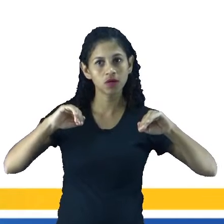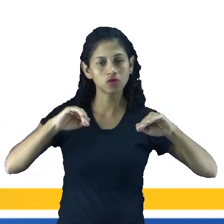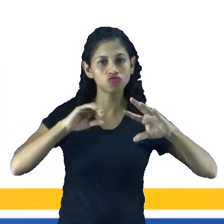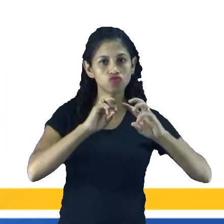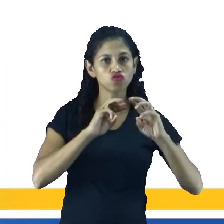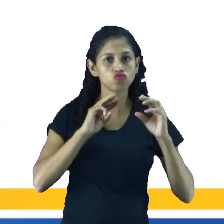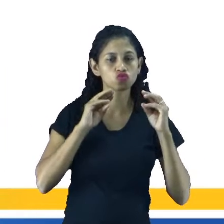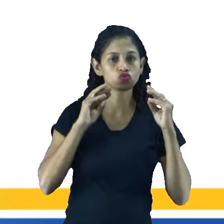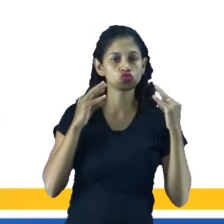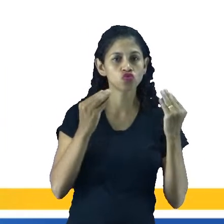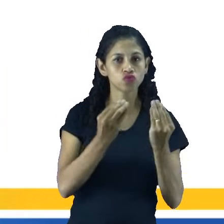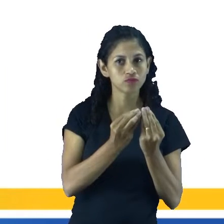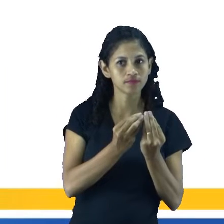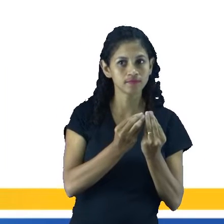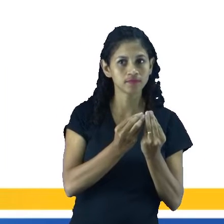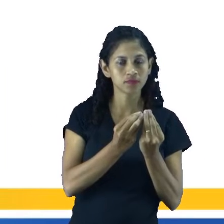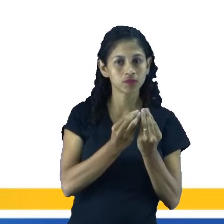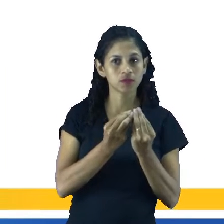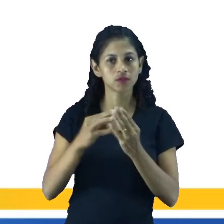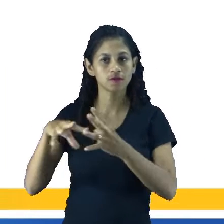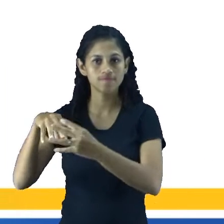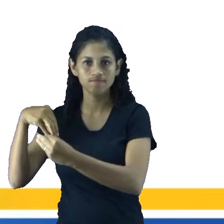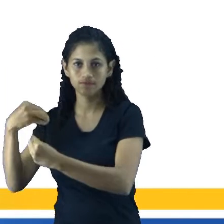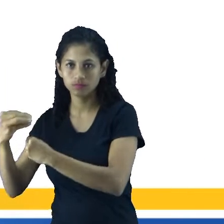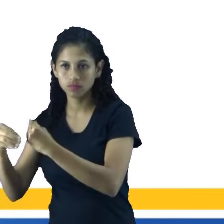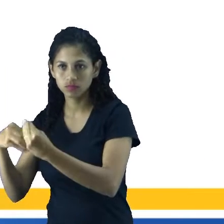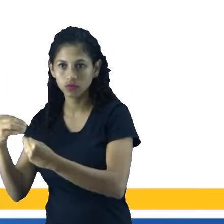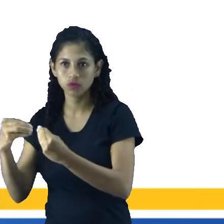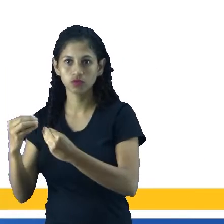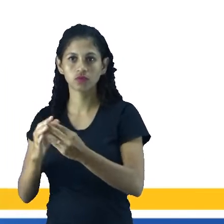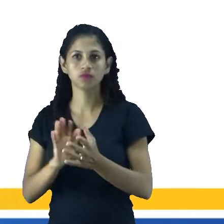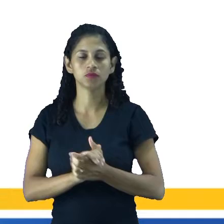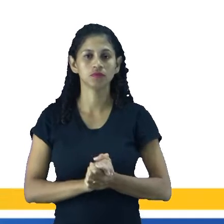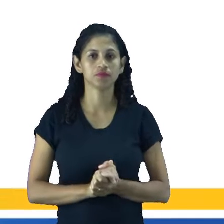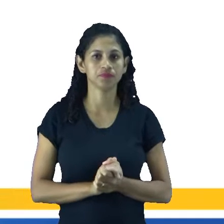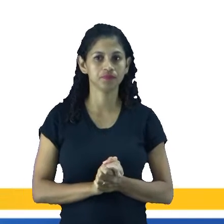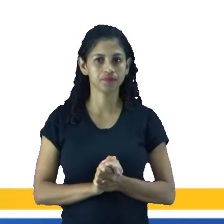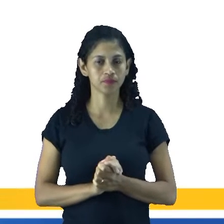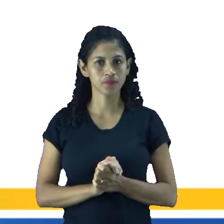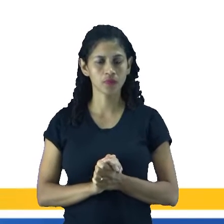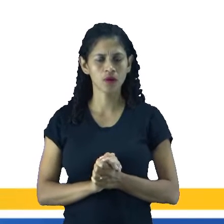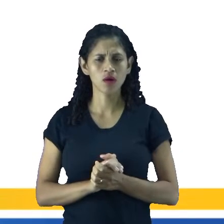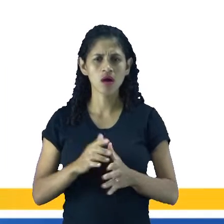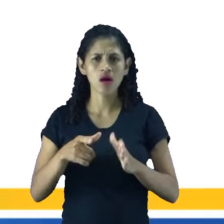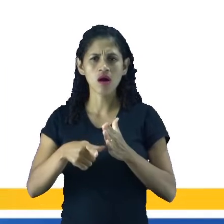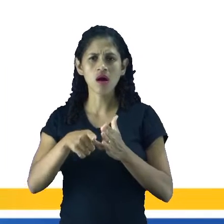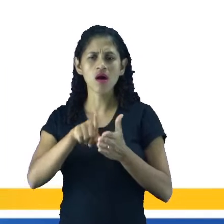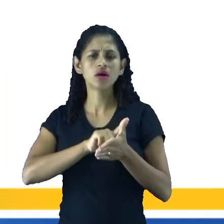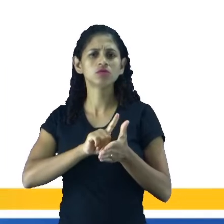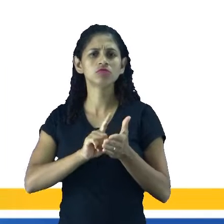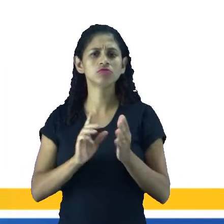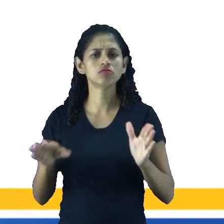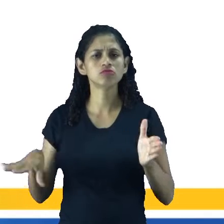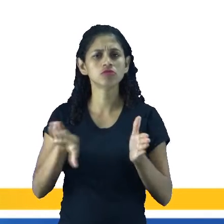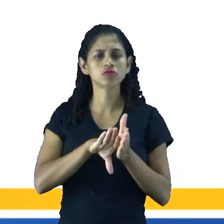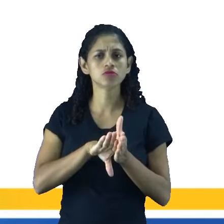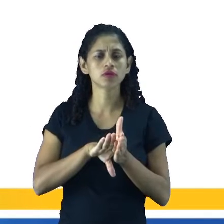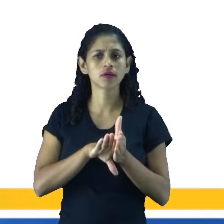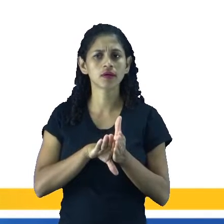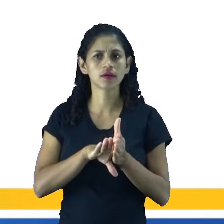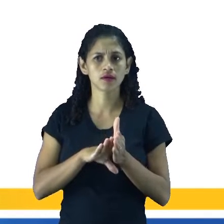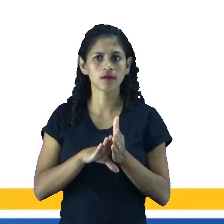vão sofrer uma subclassificação. Antes da gente chegar nessa subclassificação e entender melhor o que significa